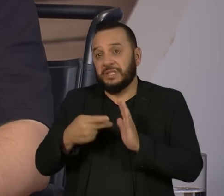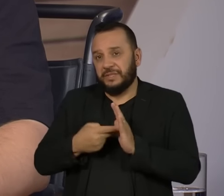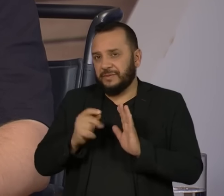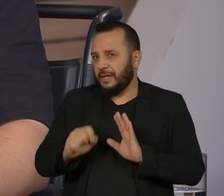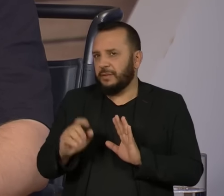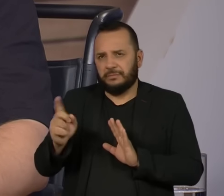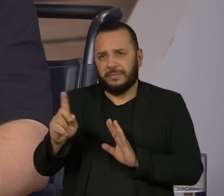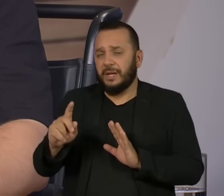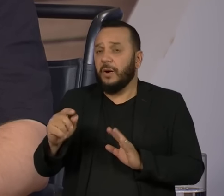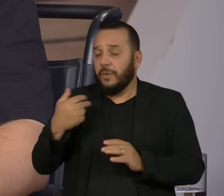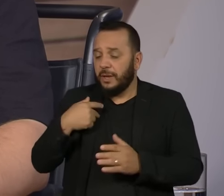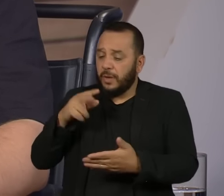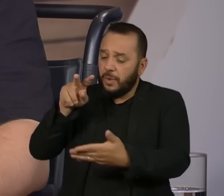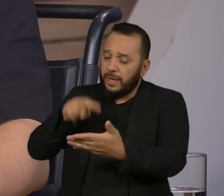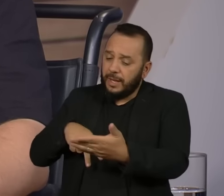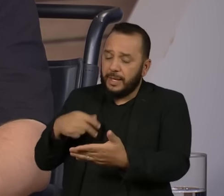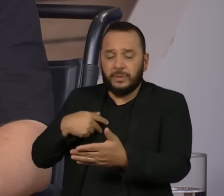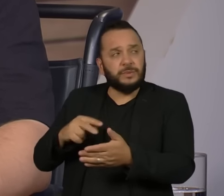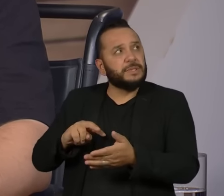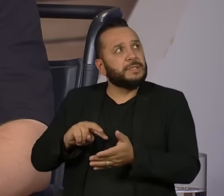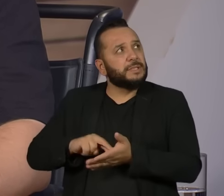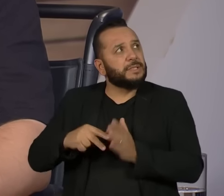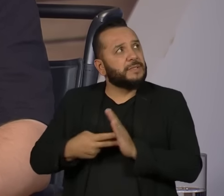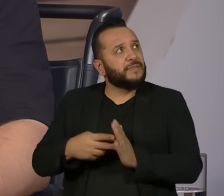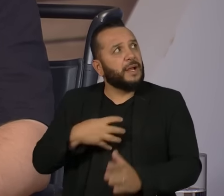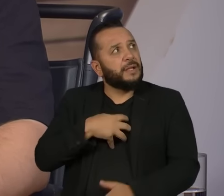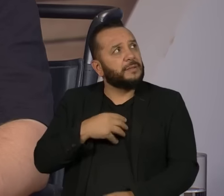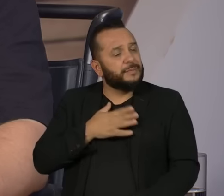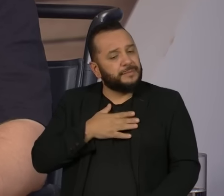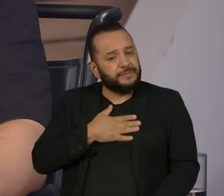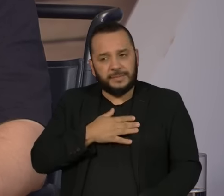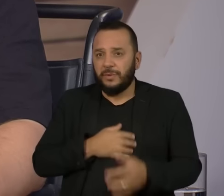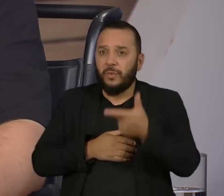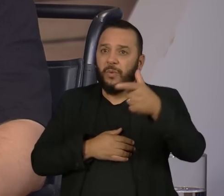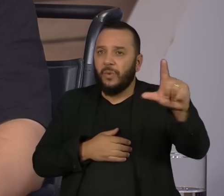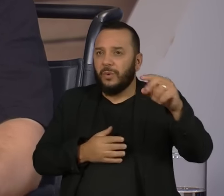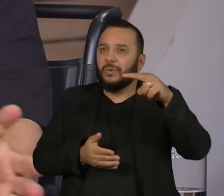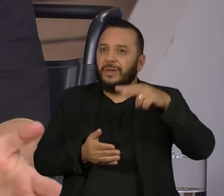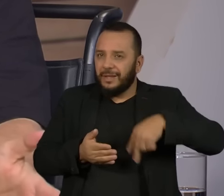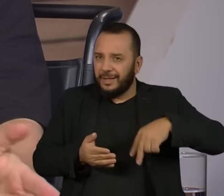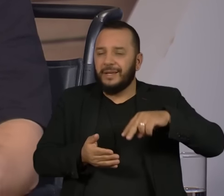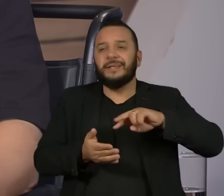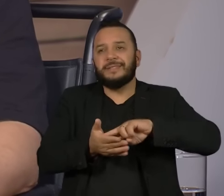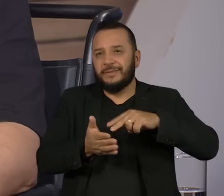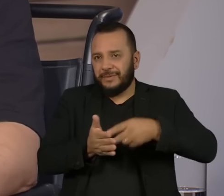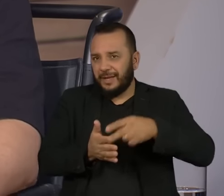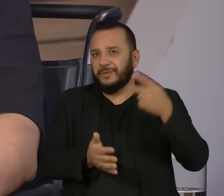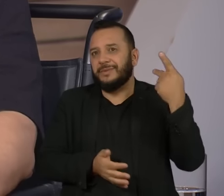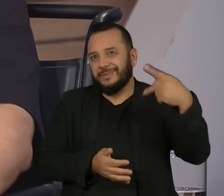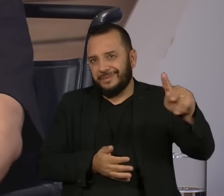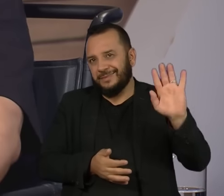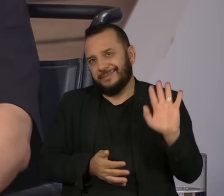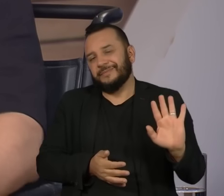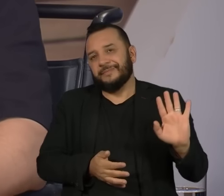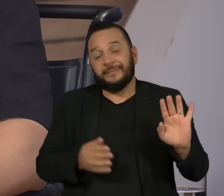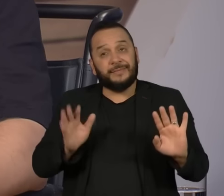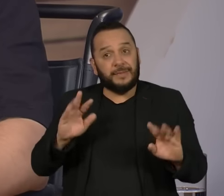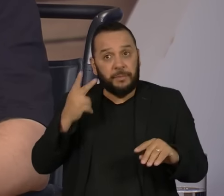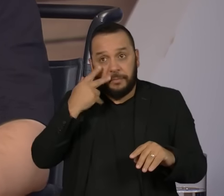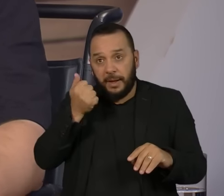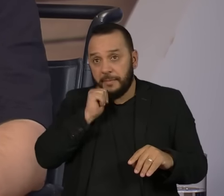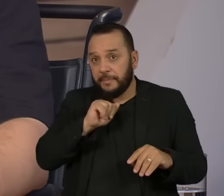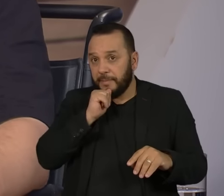sentido conforme o leitor vai dar aquele sentido. Então, eu acho que muitas vezes também esses pais e essas autoridades,